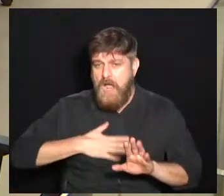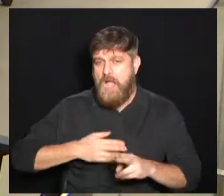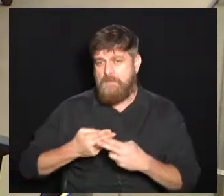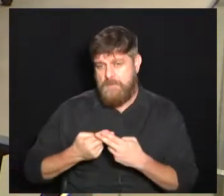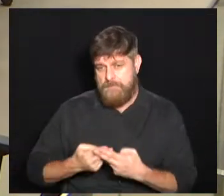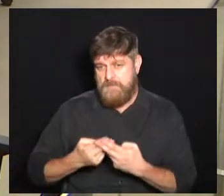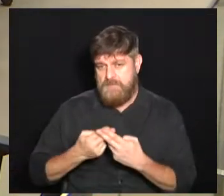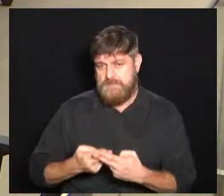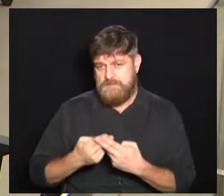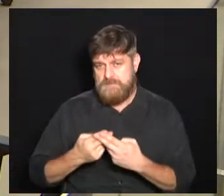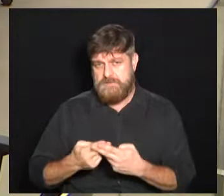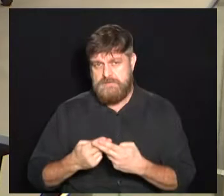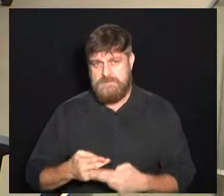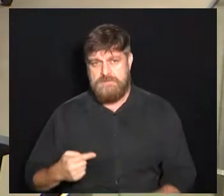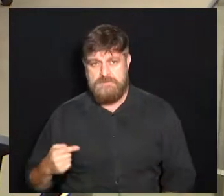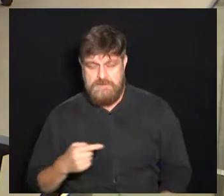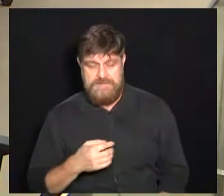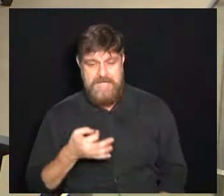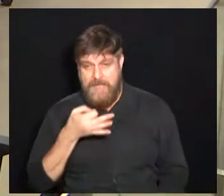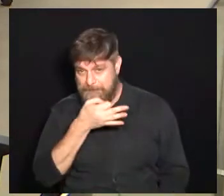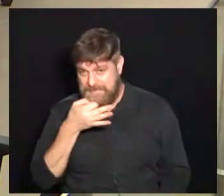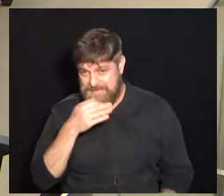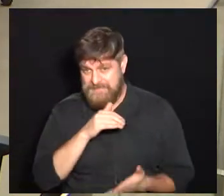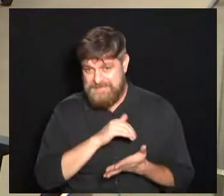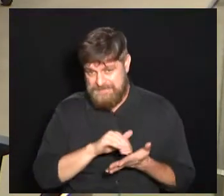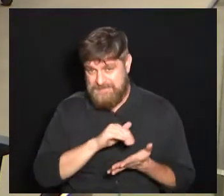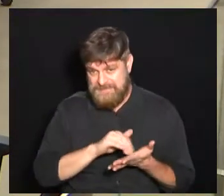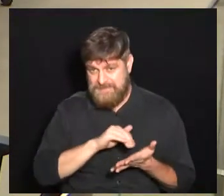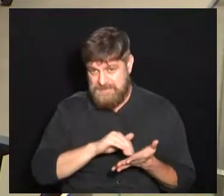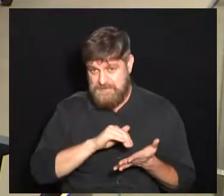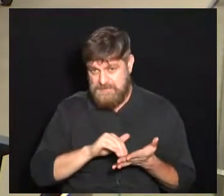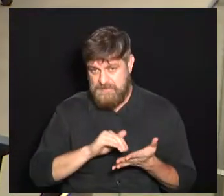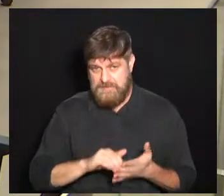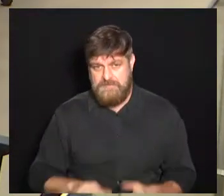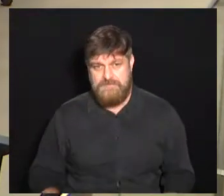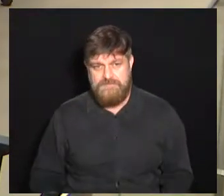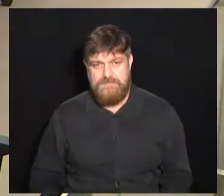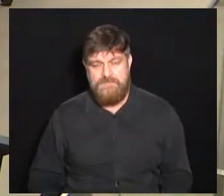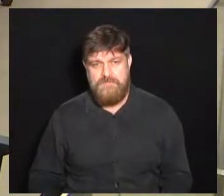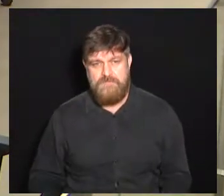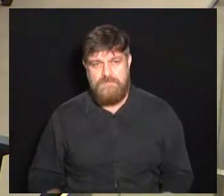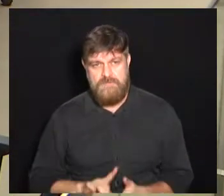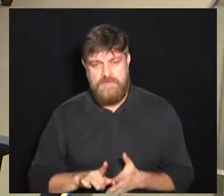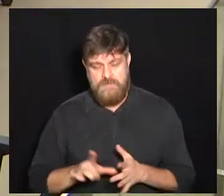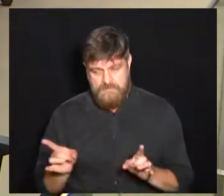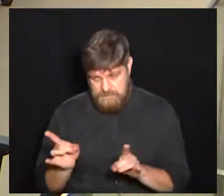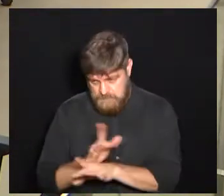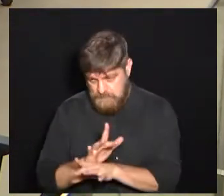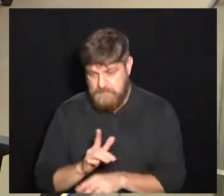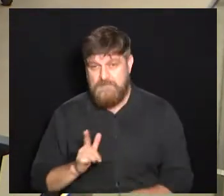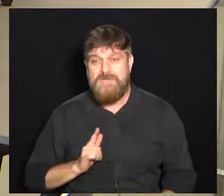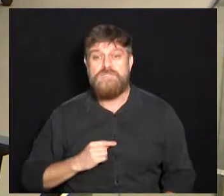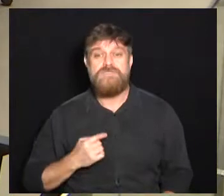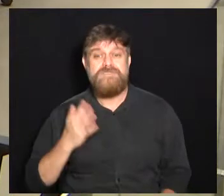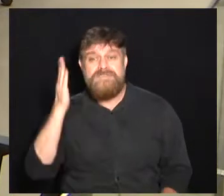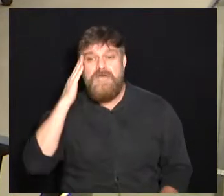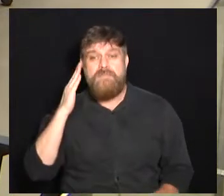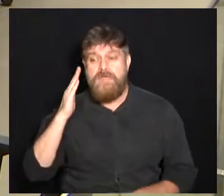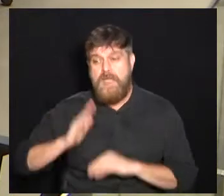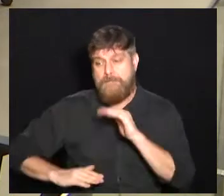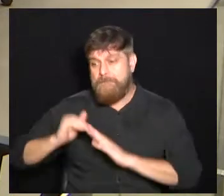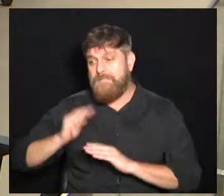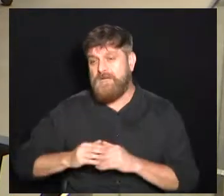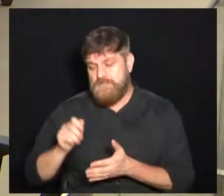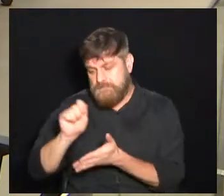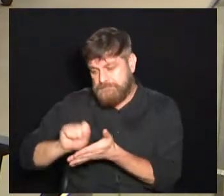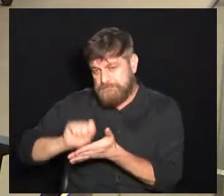de paciência, nós vamos acabar de ouvir a secretária e vamos dar alguns encaminhamentos, tá bom? Para a gente poder ter desdobramento